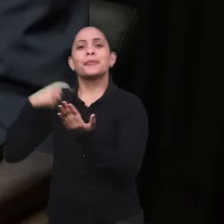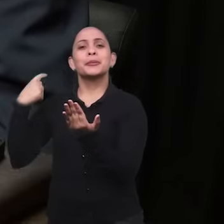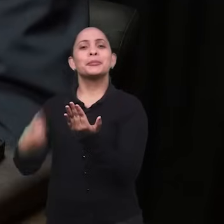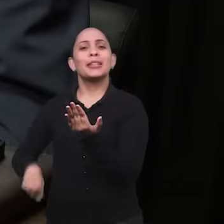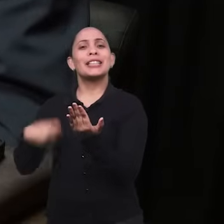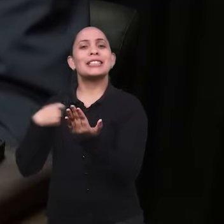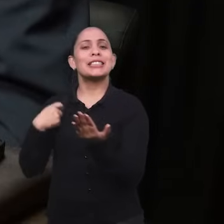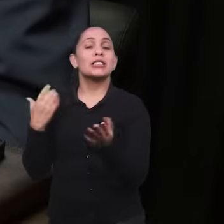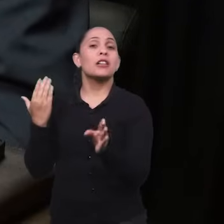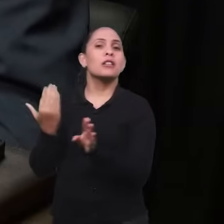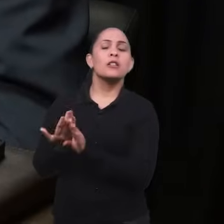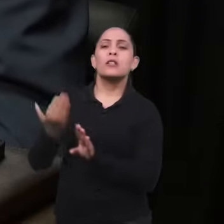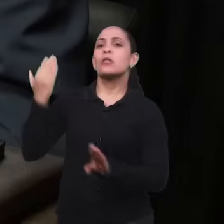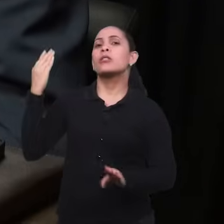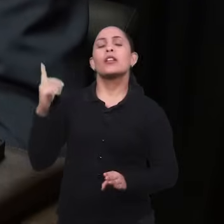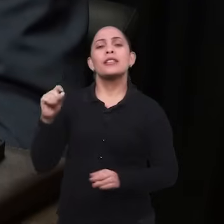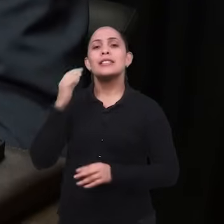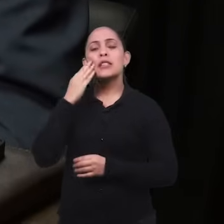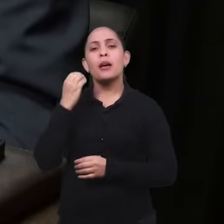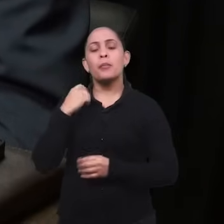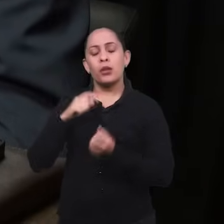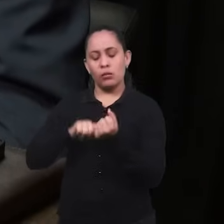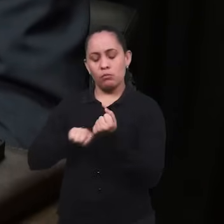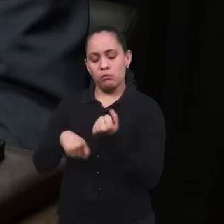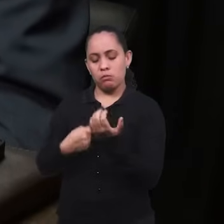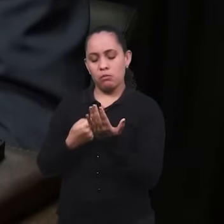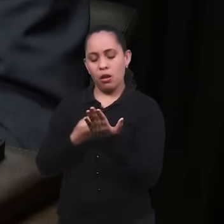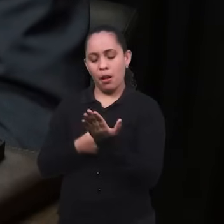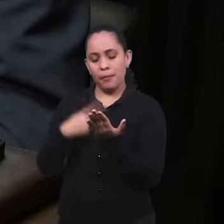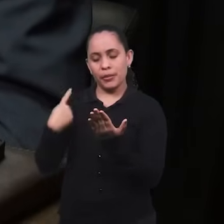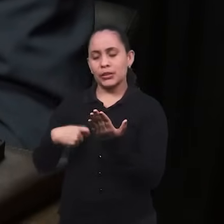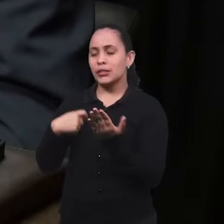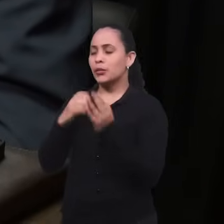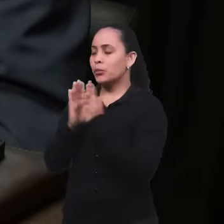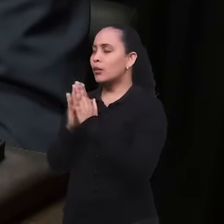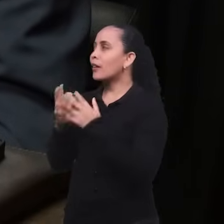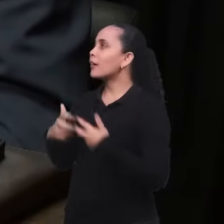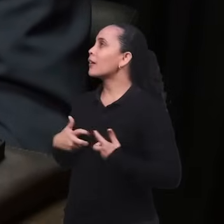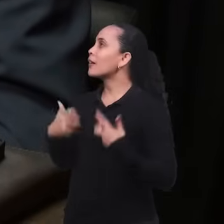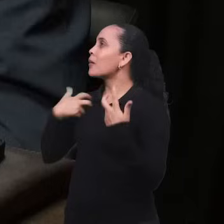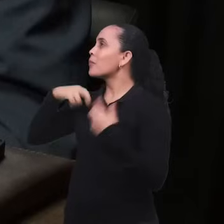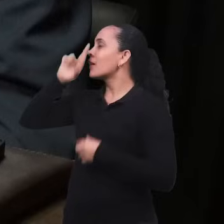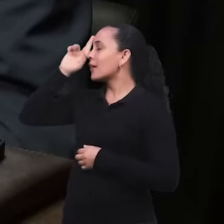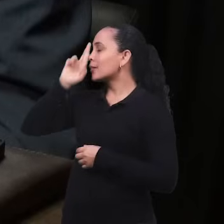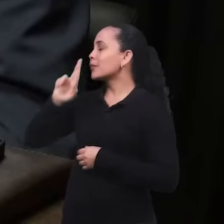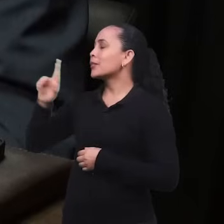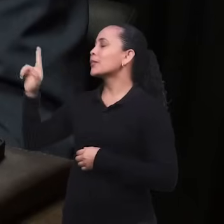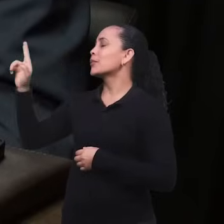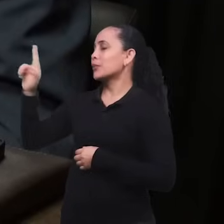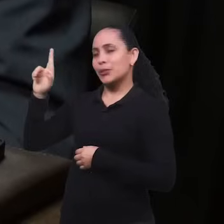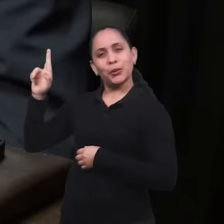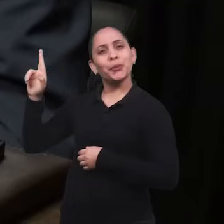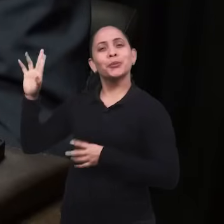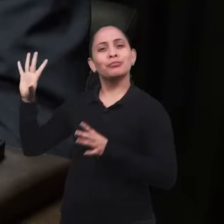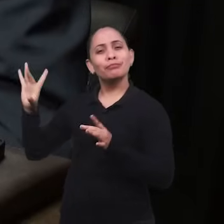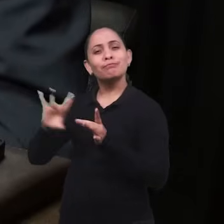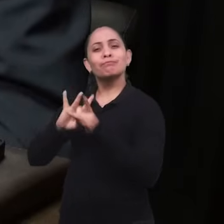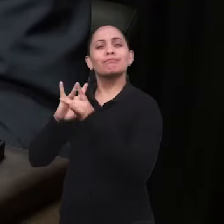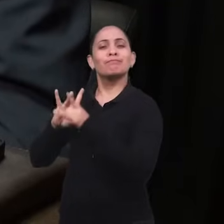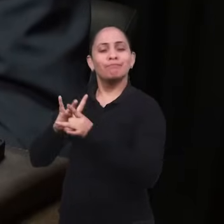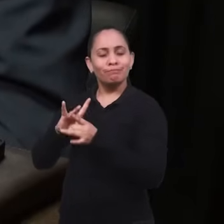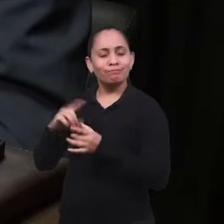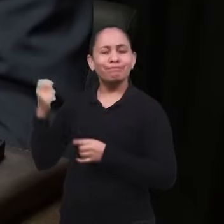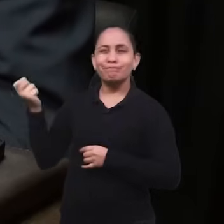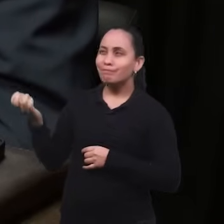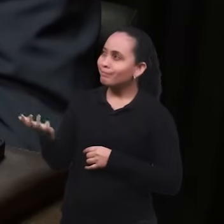homem precisa, para descobrir o mistério, é necessário lavrar com a ovelha, é buscar o Senhor, né? Se entregar ao Senhor, para poder